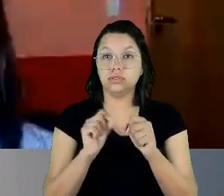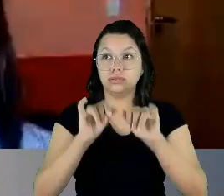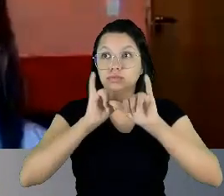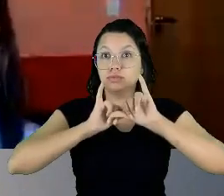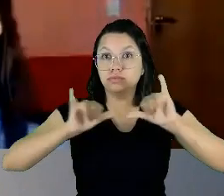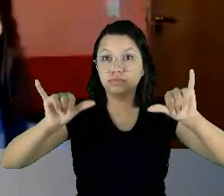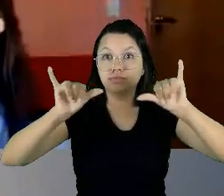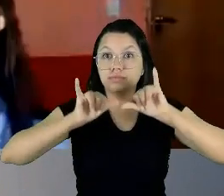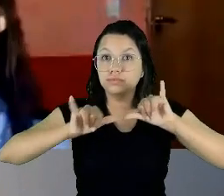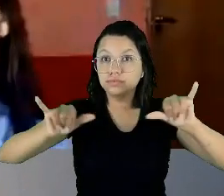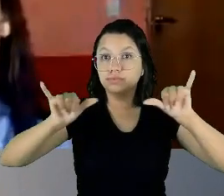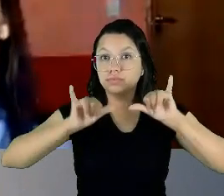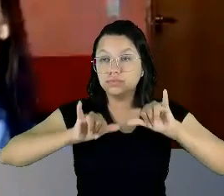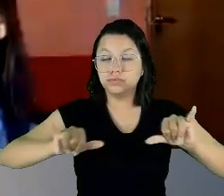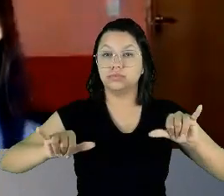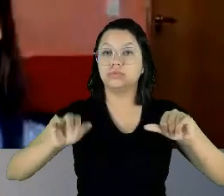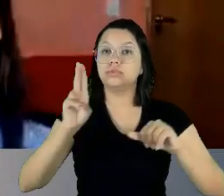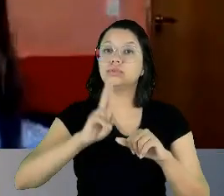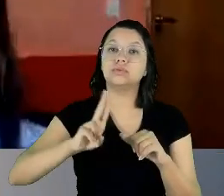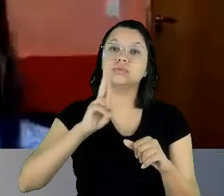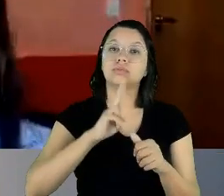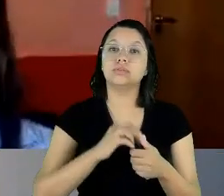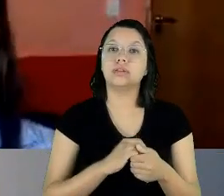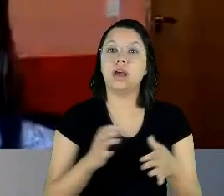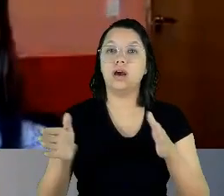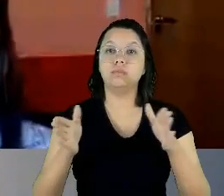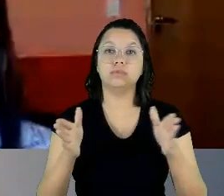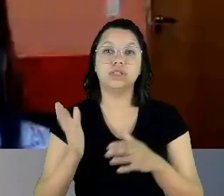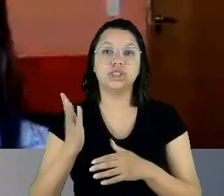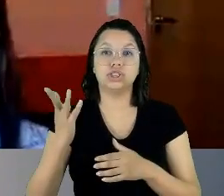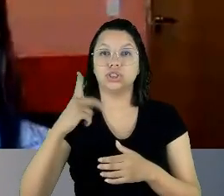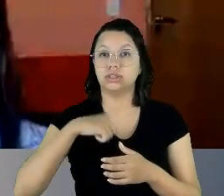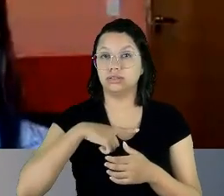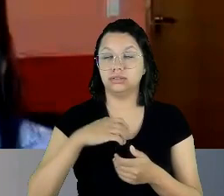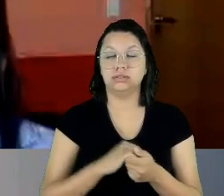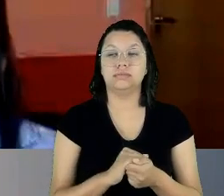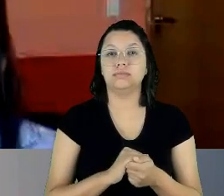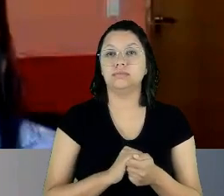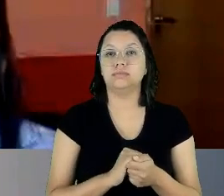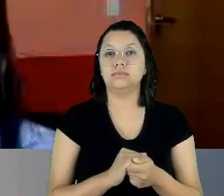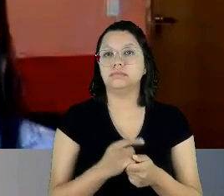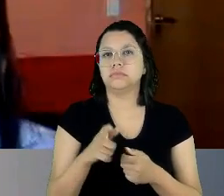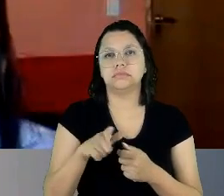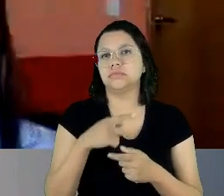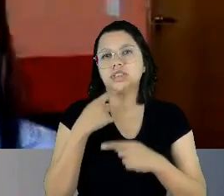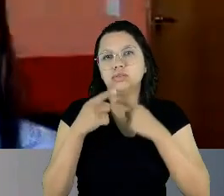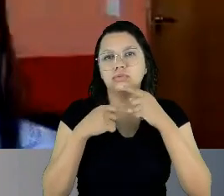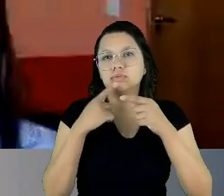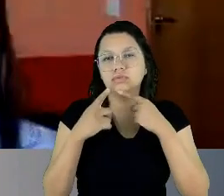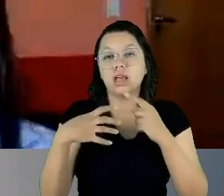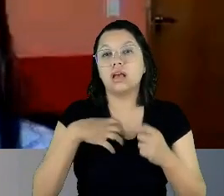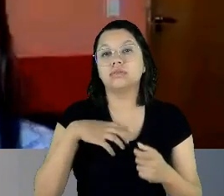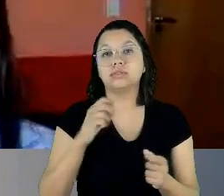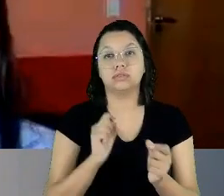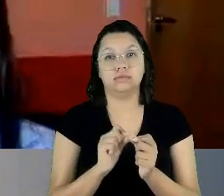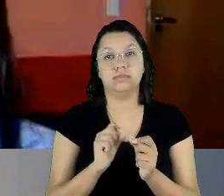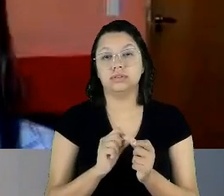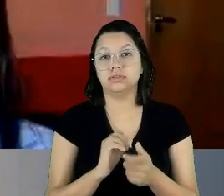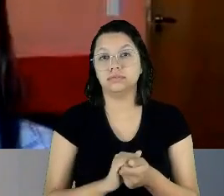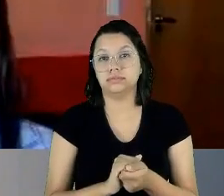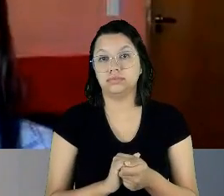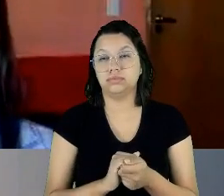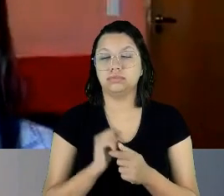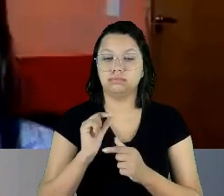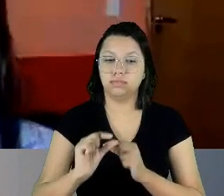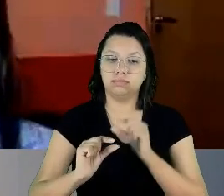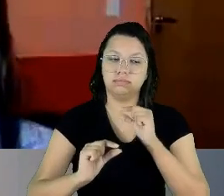fazer campanhas, utilizar os espaços que a gente já tem, sem dúvida, é uma maneira de ir fazendo